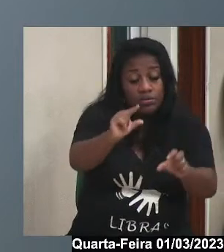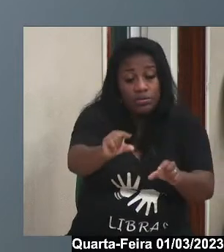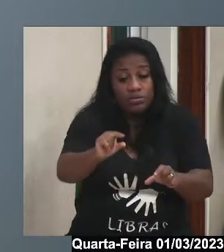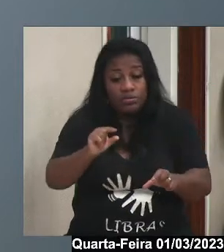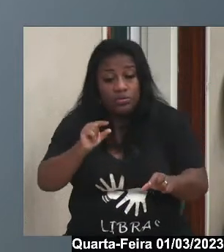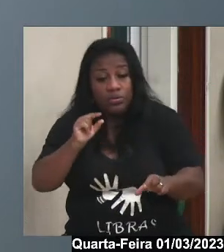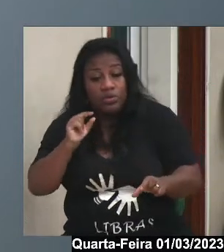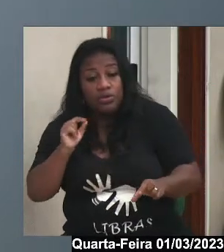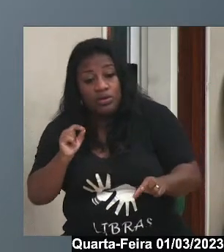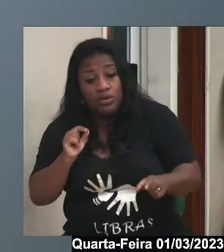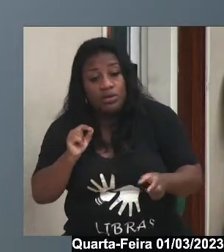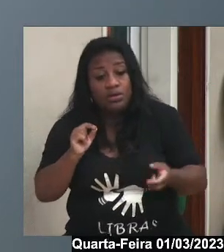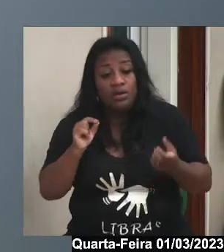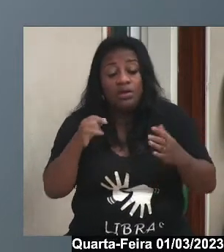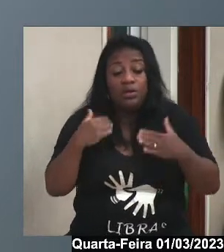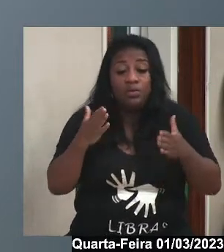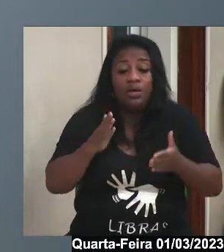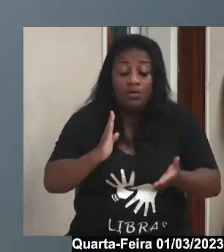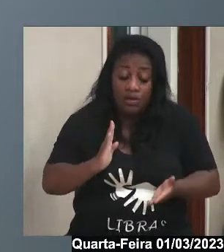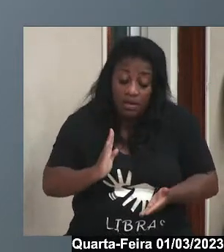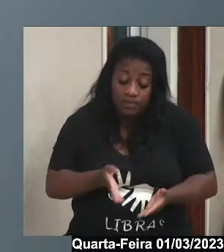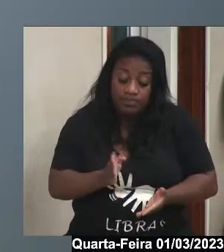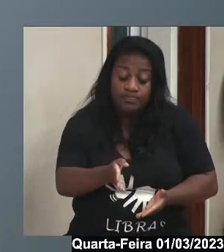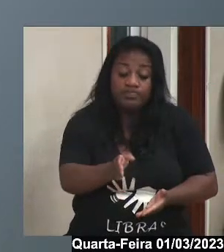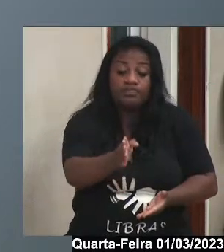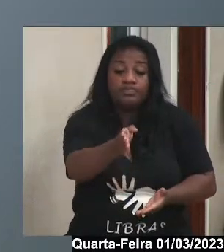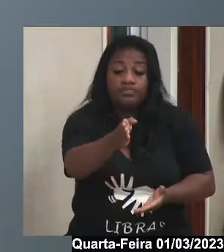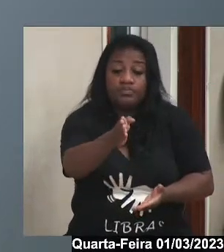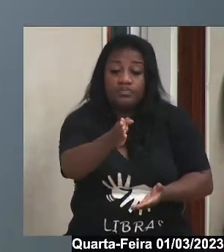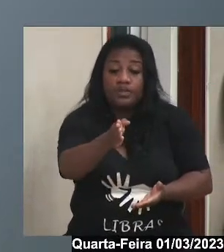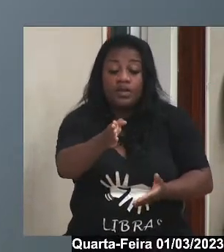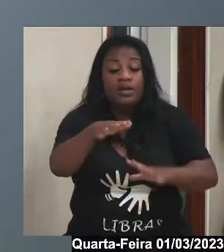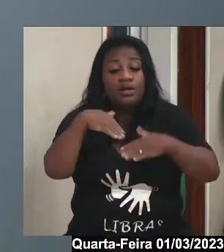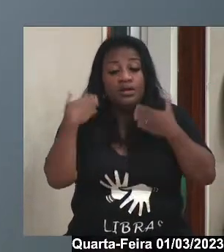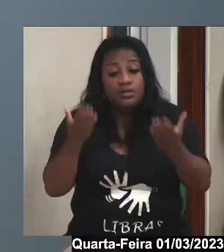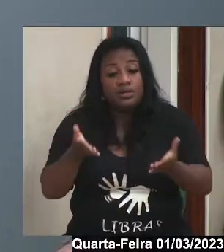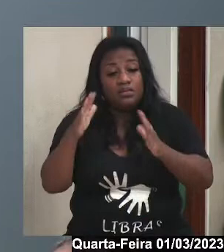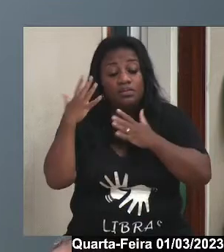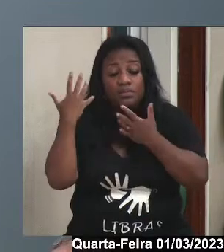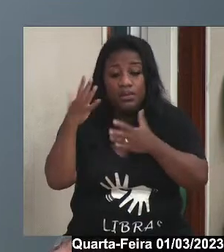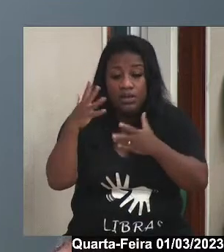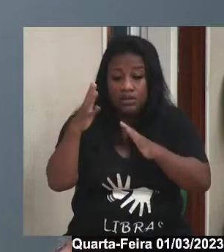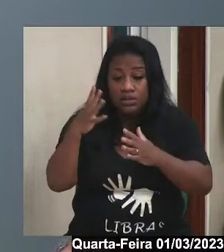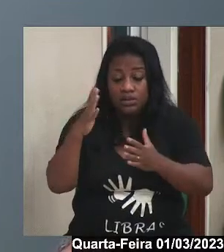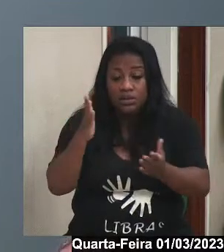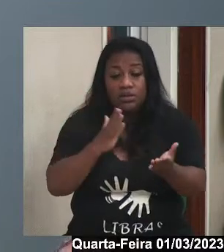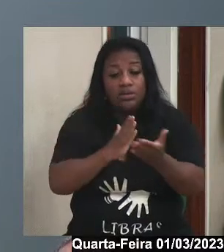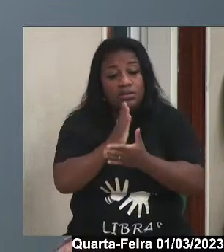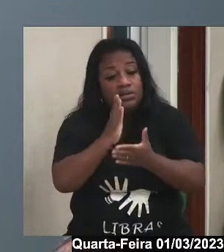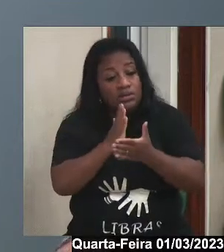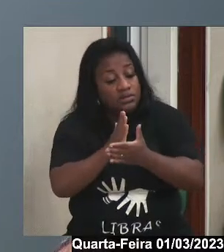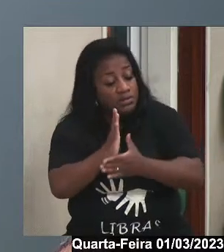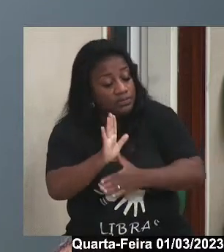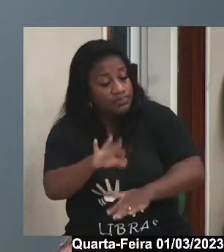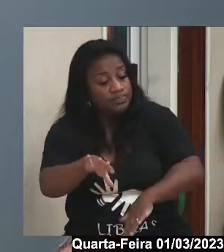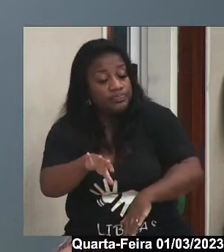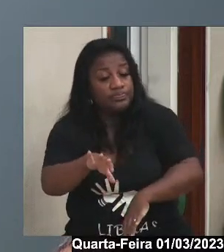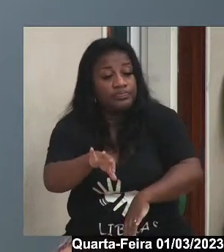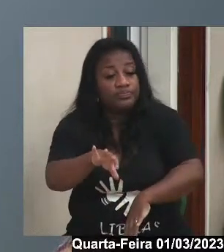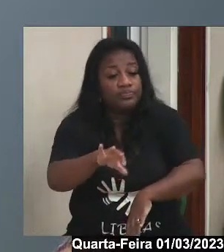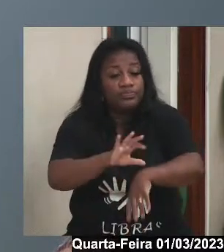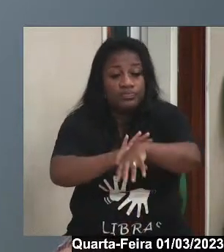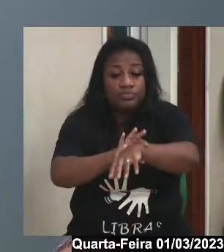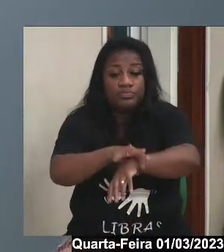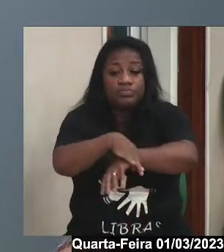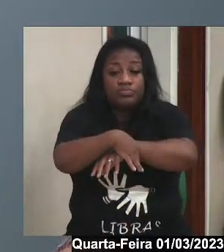as chances se findam e junto com elas vai a nossa vida. Então, parabéns, secretário de Segurança Gustavo. Mostra